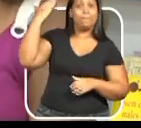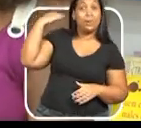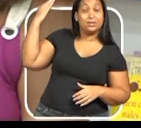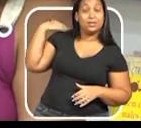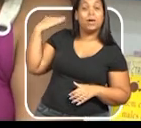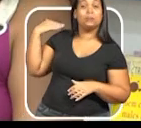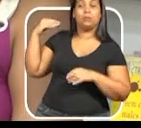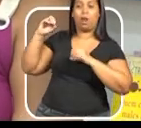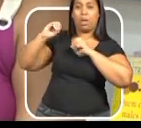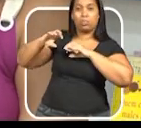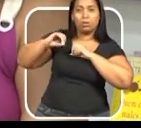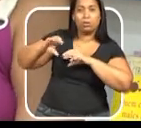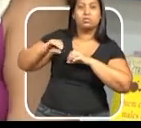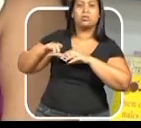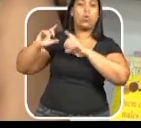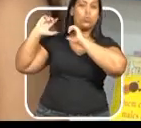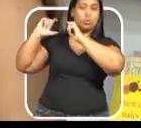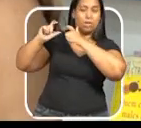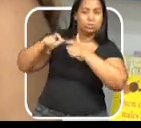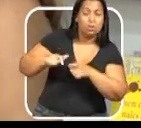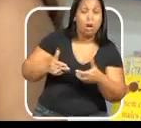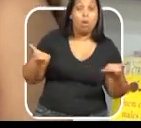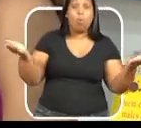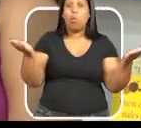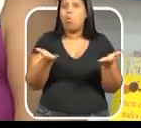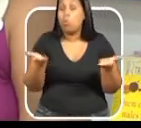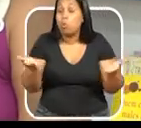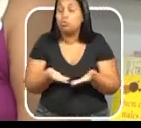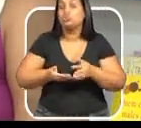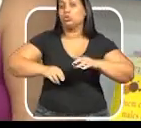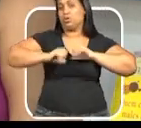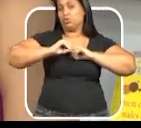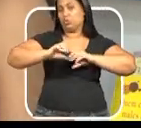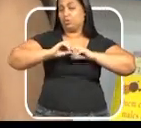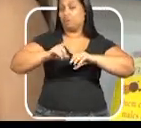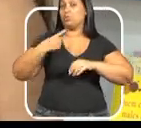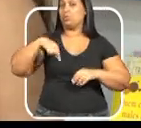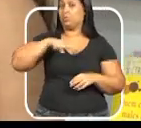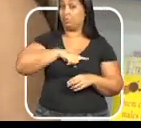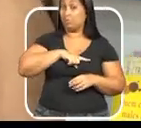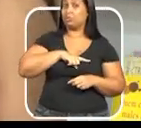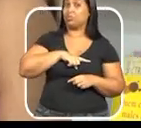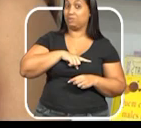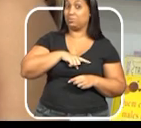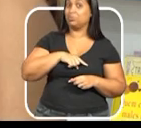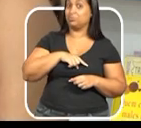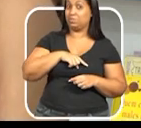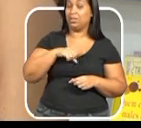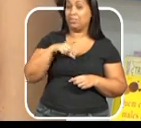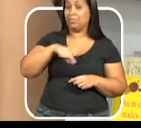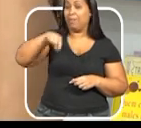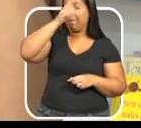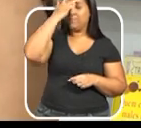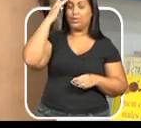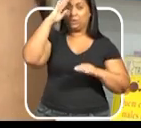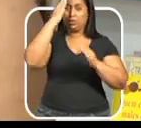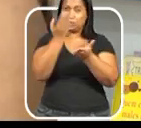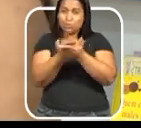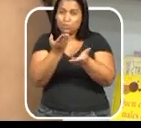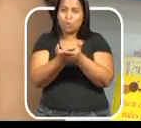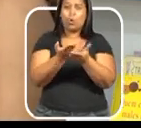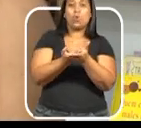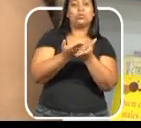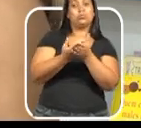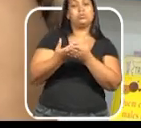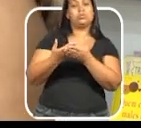educação transmissiva, tradicional. Hoje, uma educação que a gente vê, que tem estudiosos que estudaram para